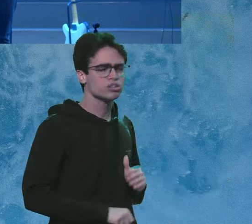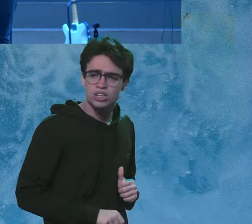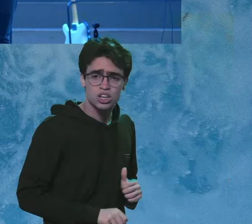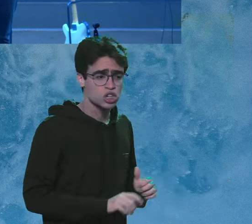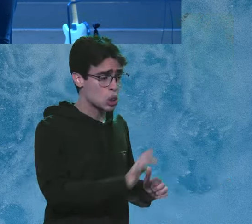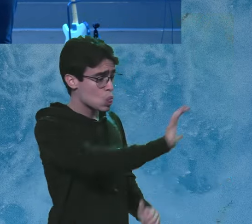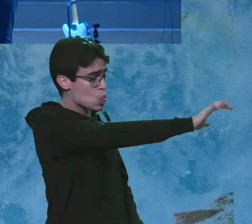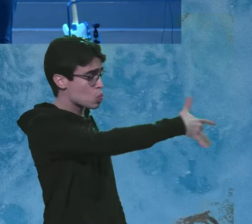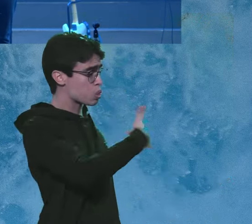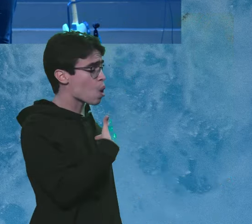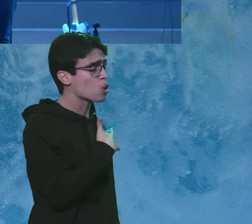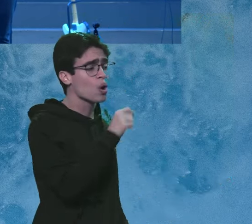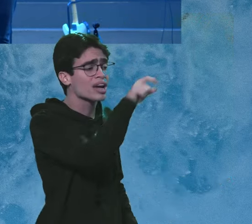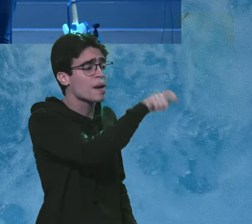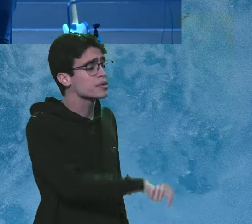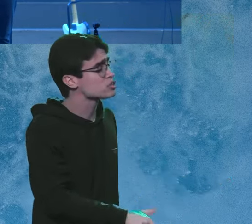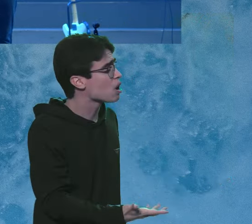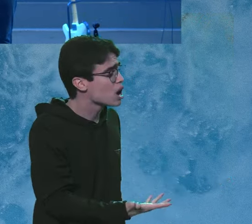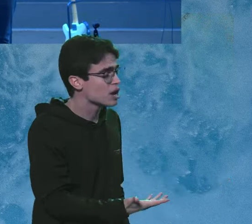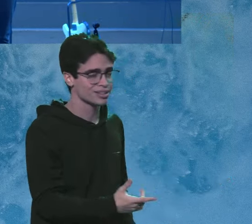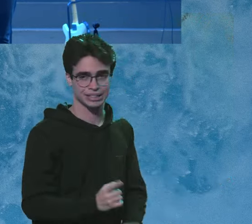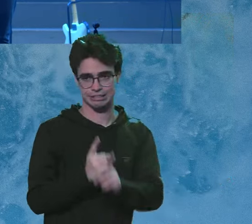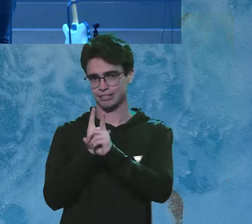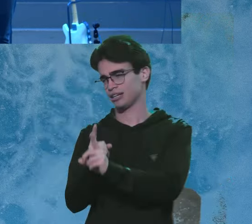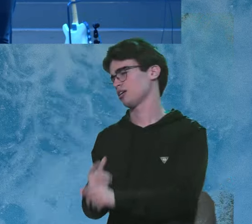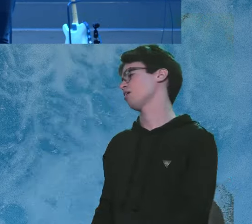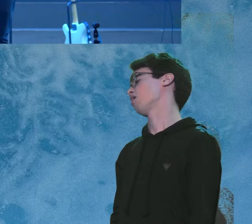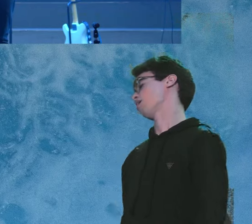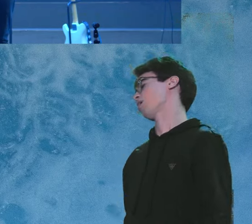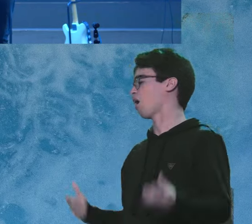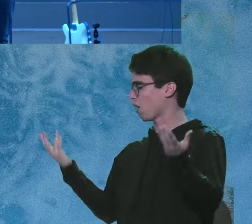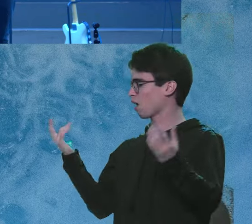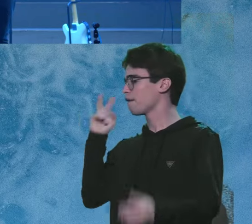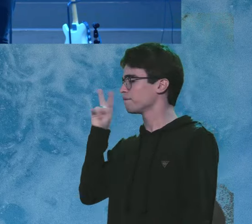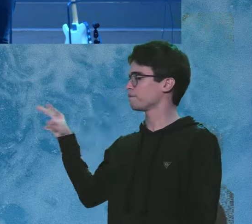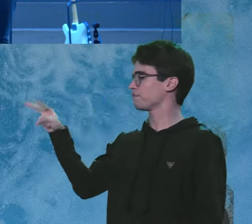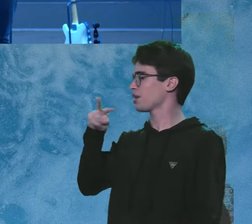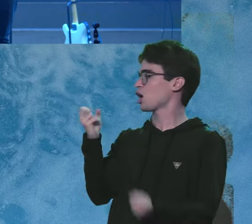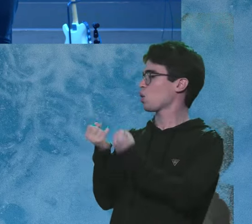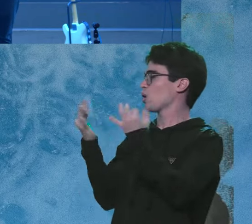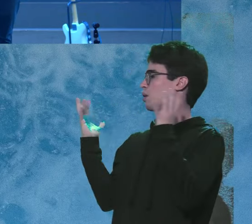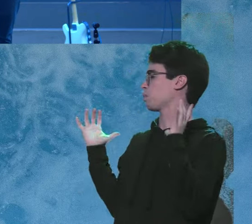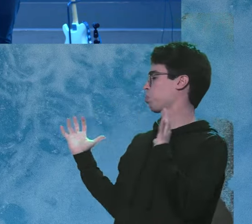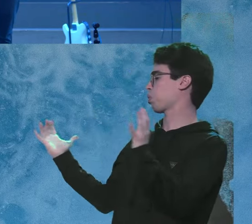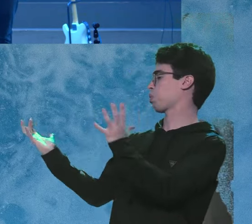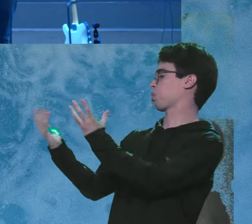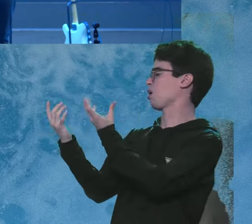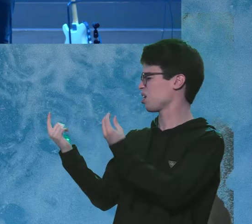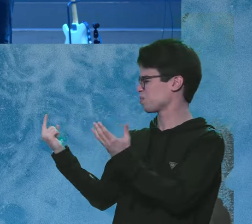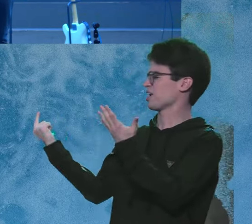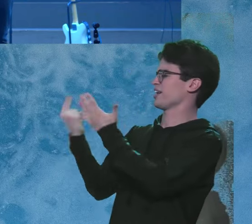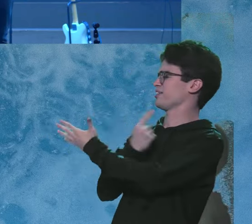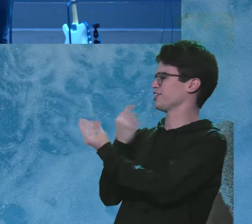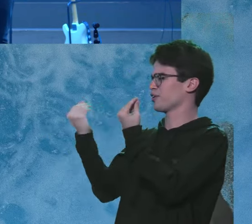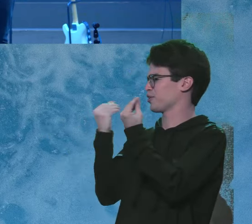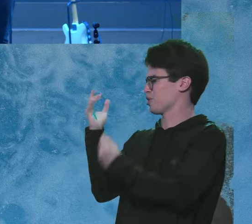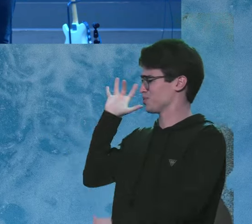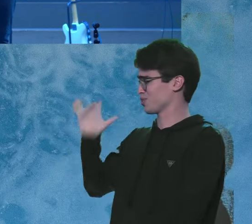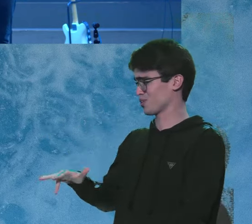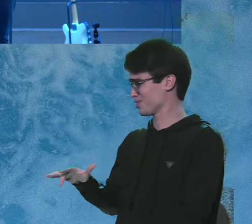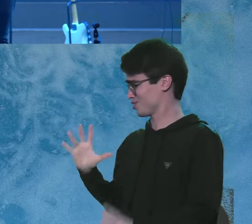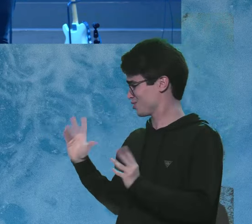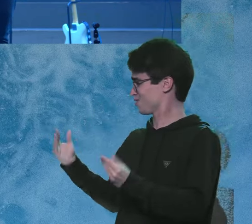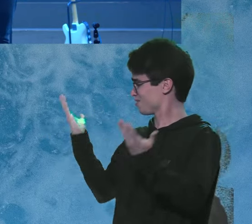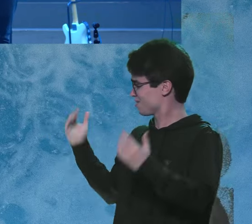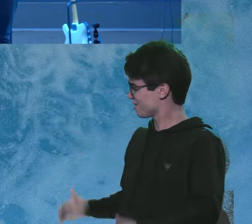quem tocou no meu manto? Os seus discípulos responderam: vês a multidão aglomerada ao teu redor e ainda perguntas quem tocou